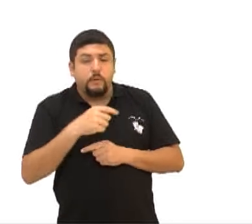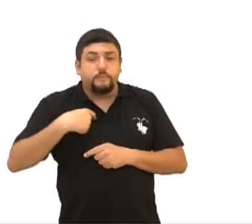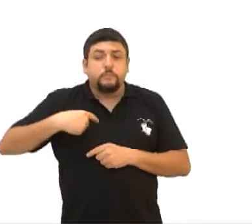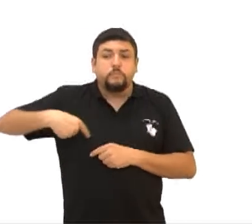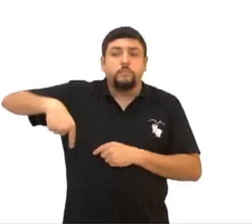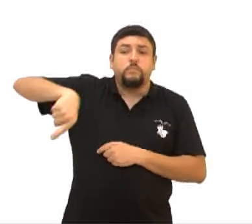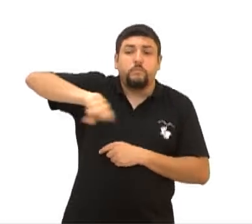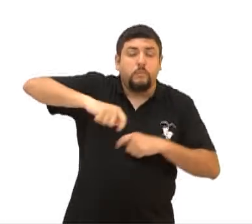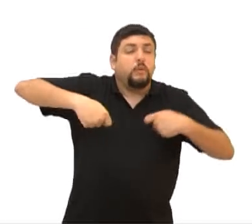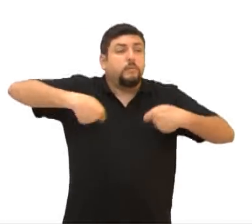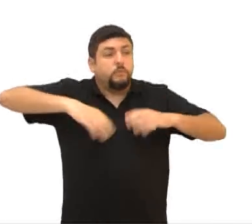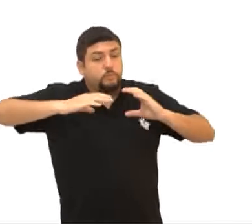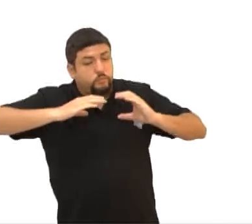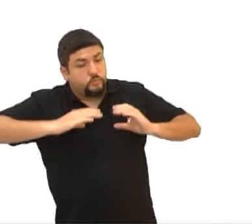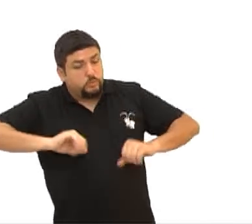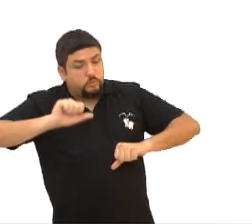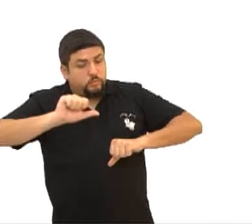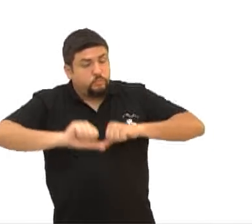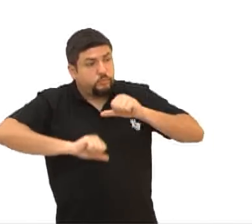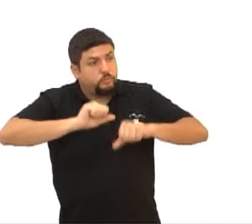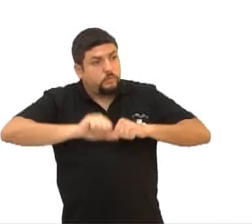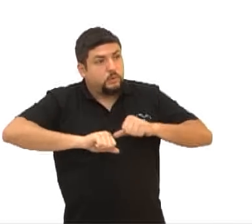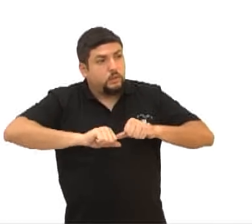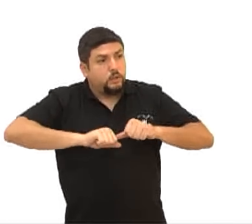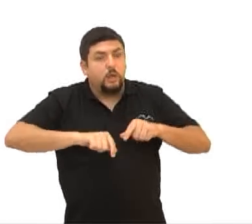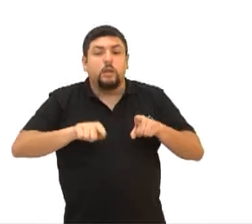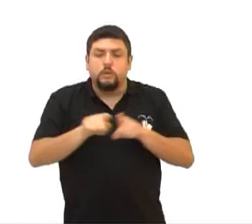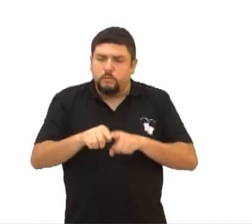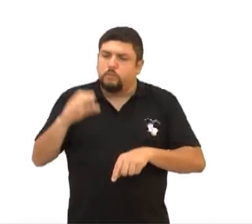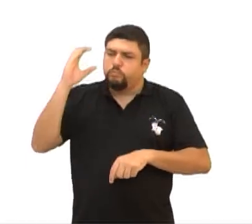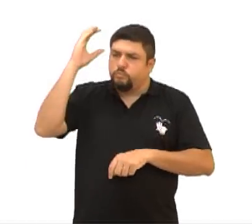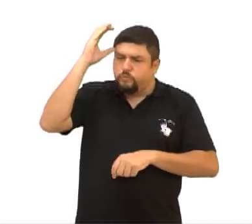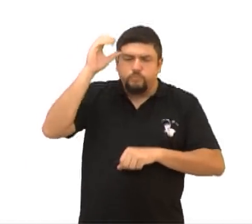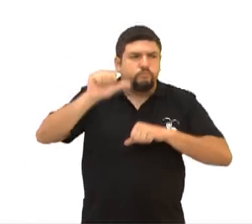tem que melhorar isso, temos que melhorar a educação.